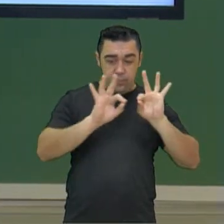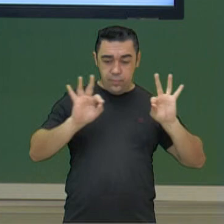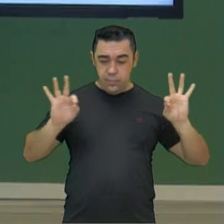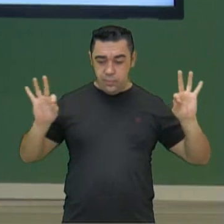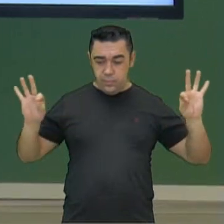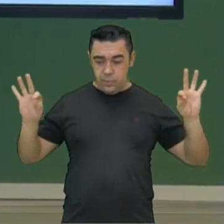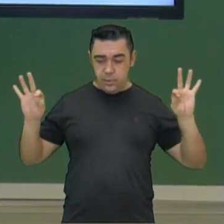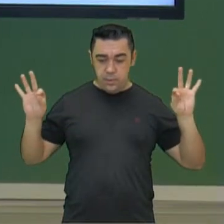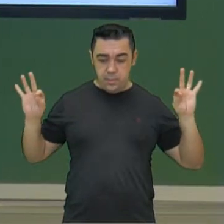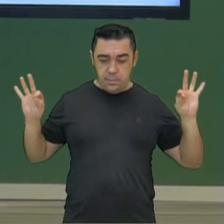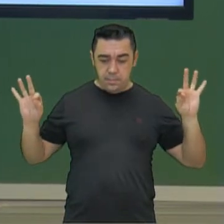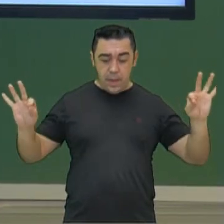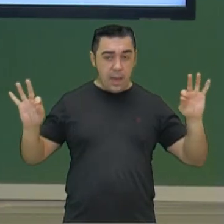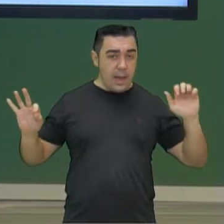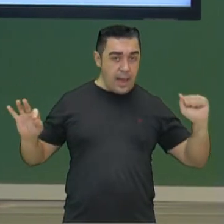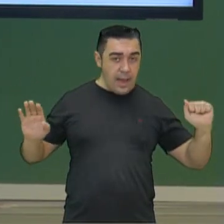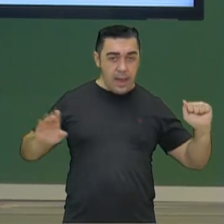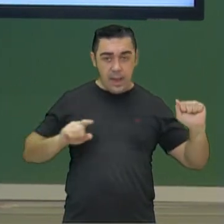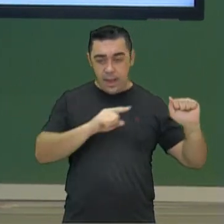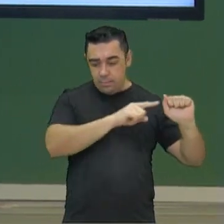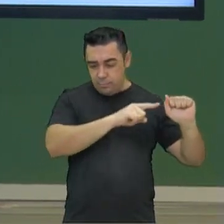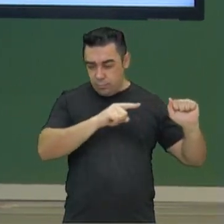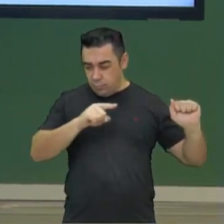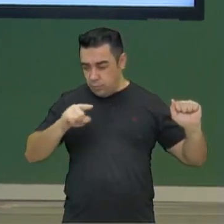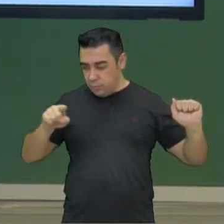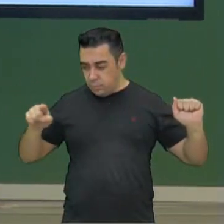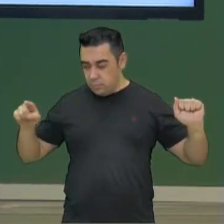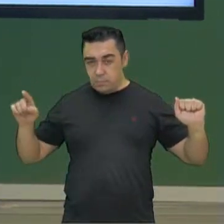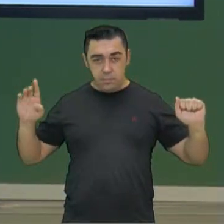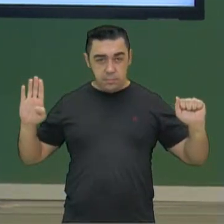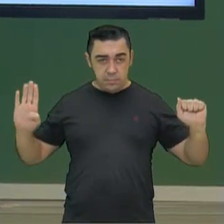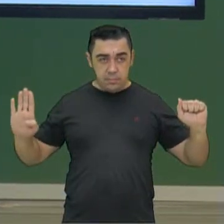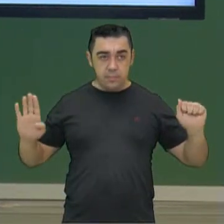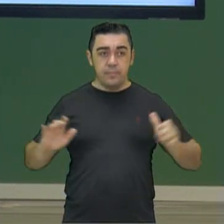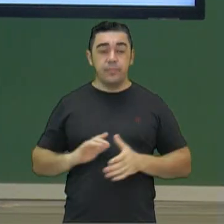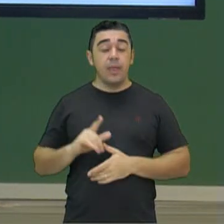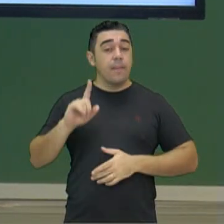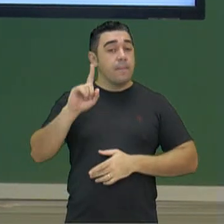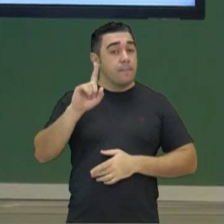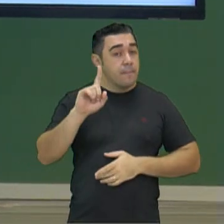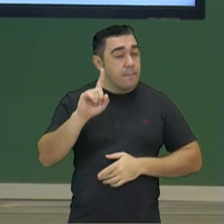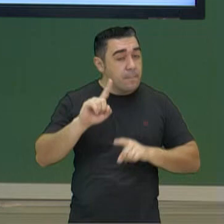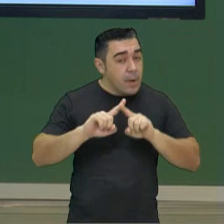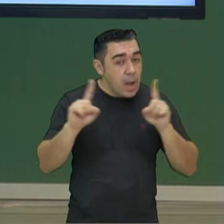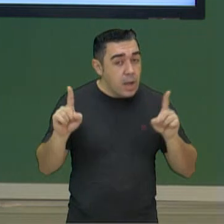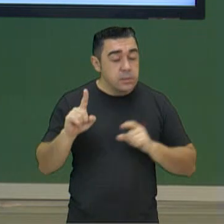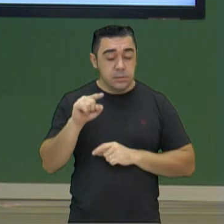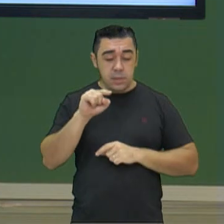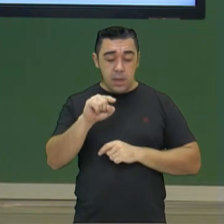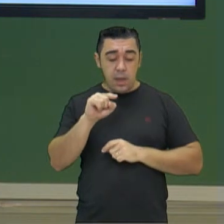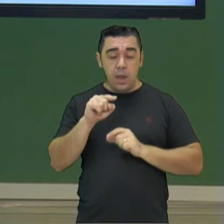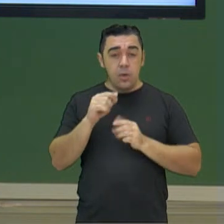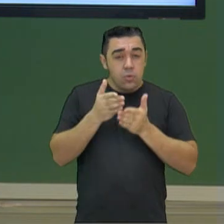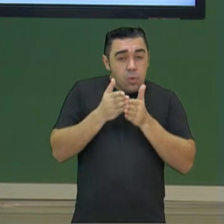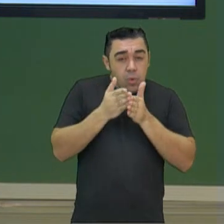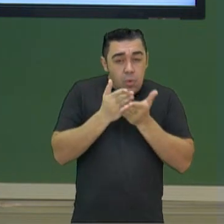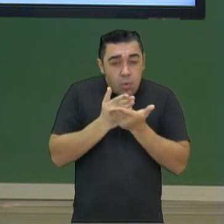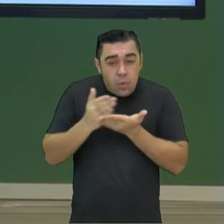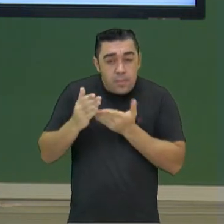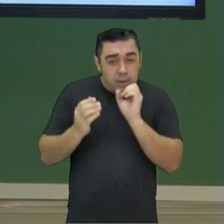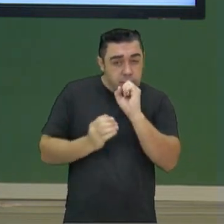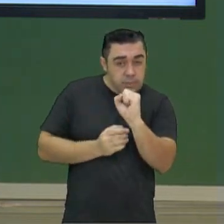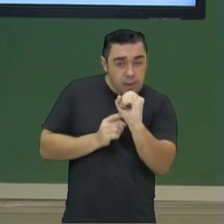é todo o eixo maior. O valor de A é da origem até o ponto B, que é um